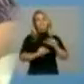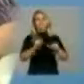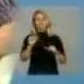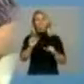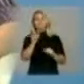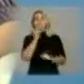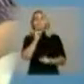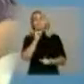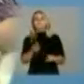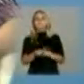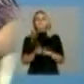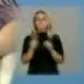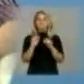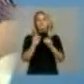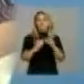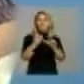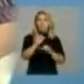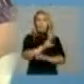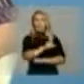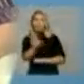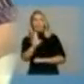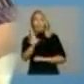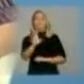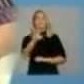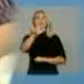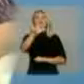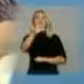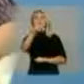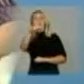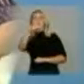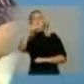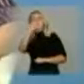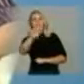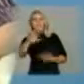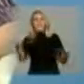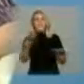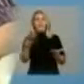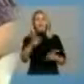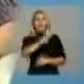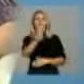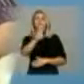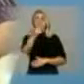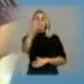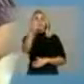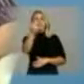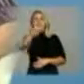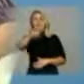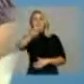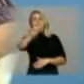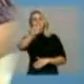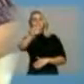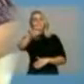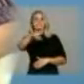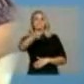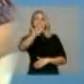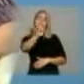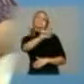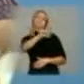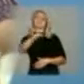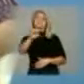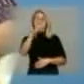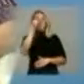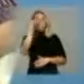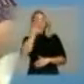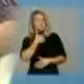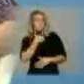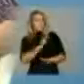ela mudou, né, o nome de lepra para Hanseníase. Naquela época também, as pessoas tinham medo de pegar a lepra, né? E eu acho que ela foi uma